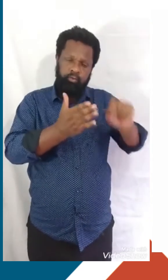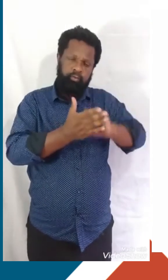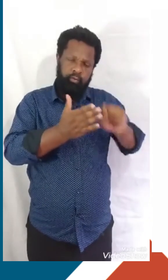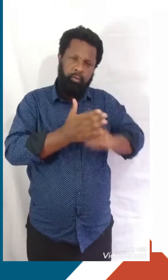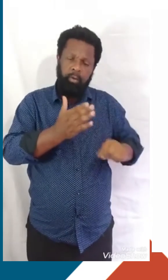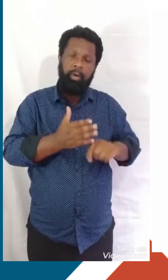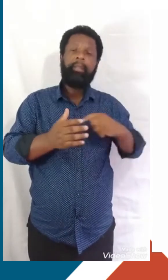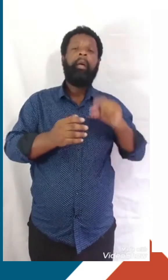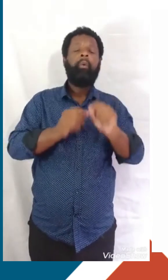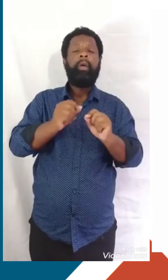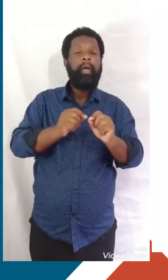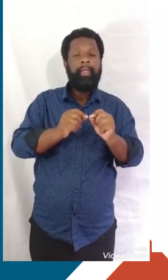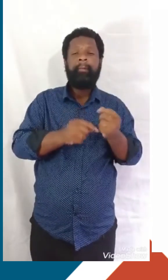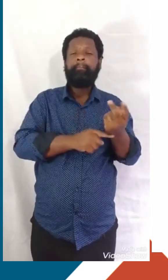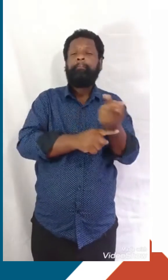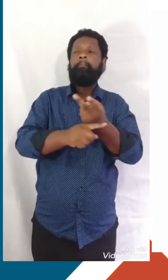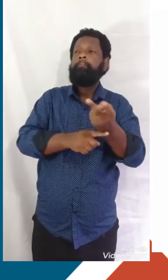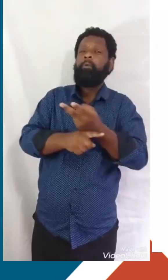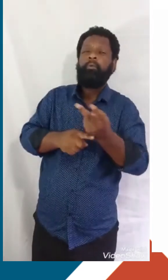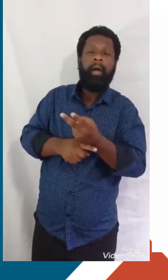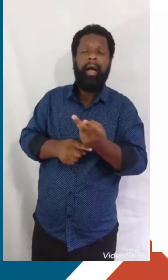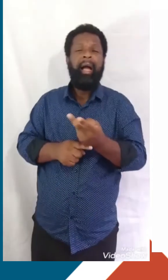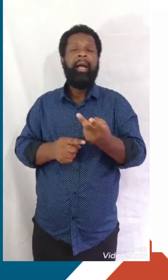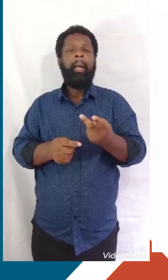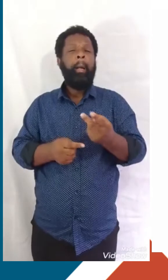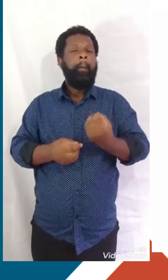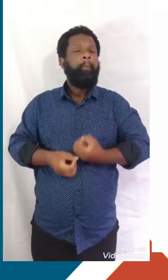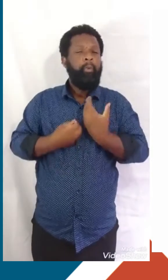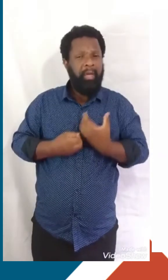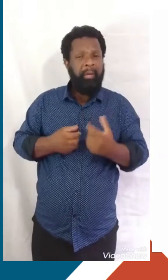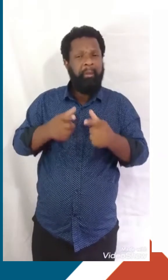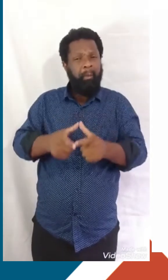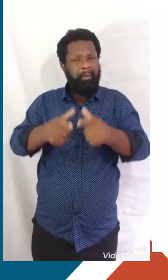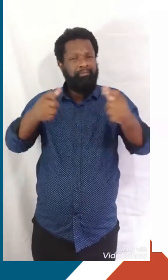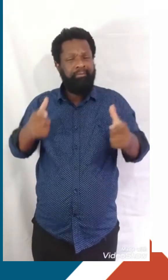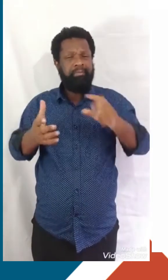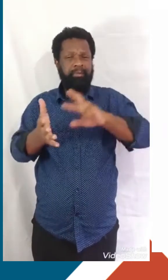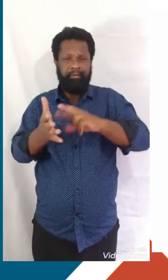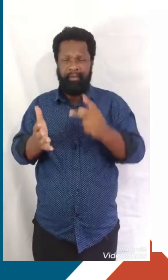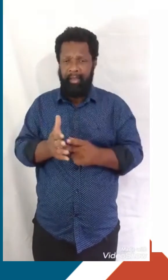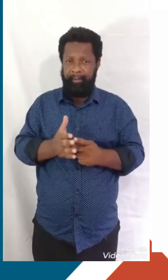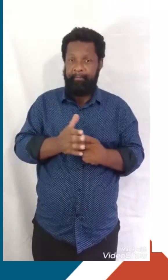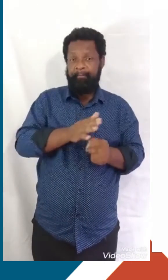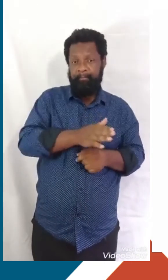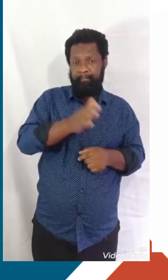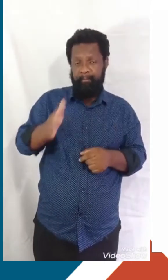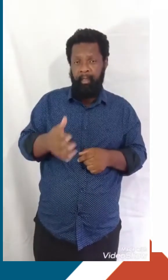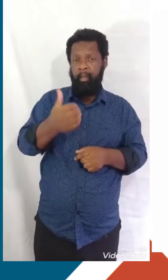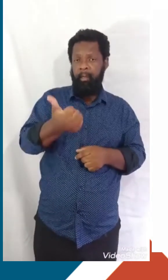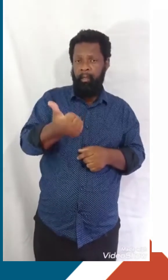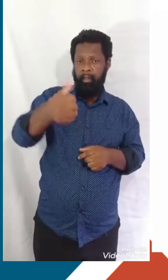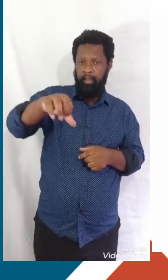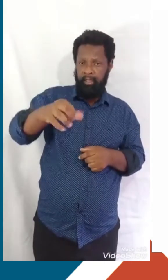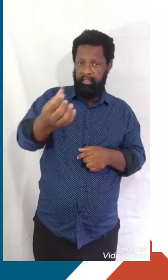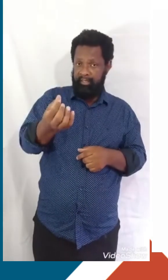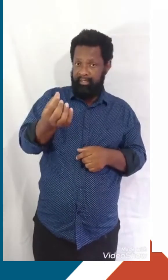busca pela ampliação dos sentidos do poema e, a partir dos anos 60, o poeta vai se dedicar a escrever